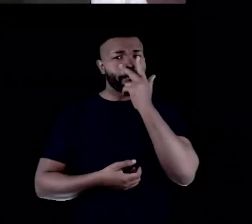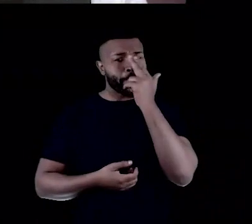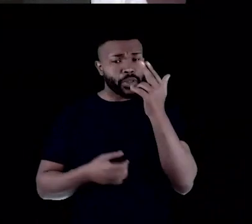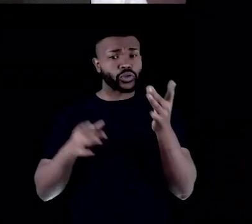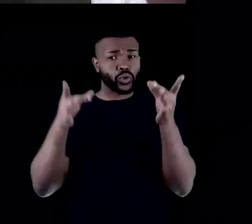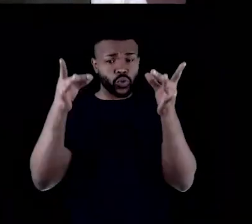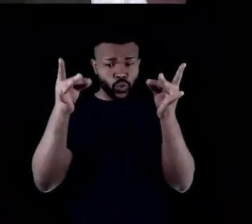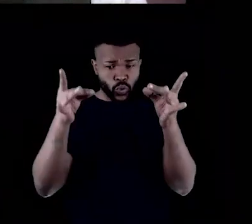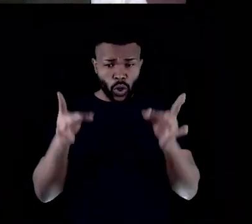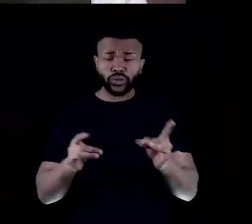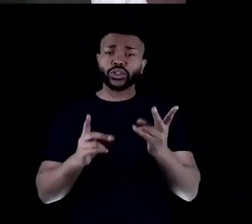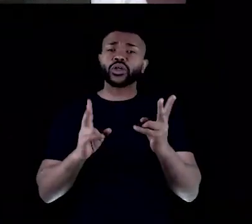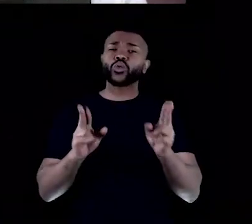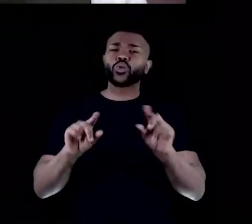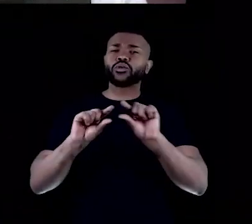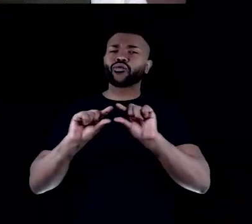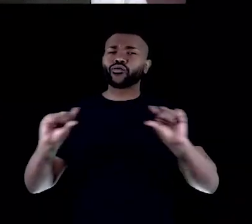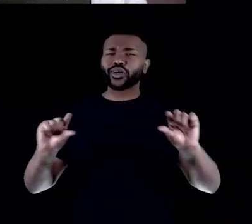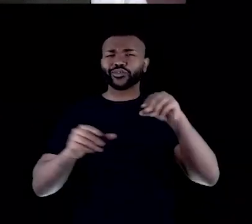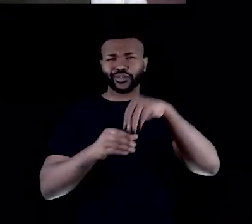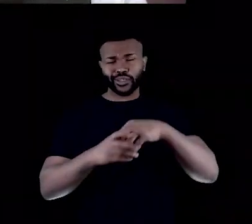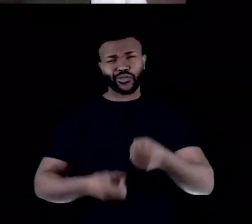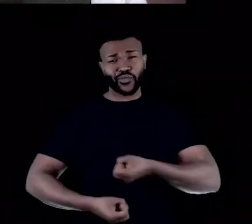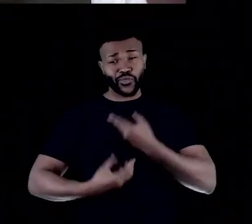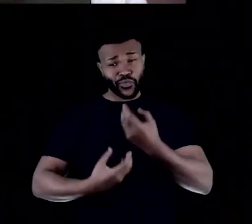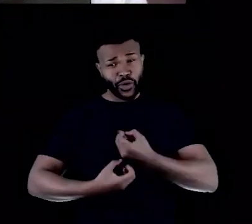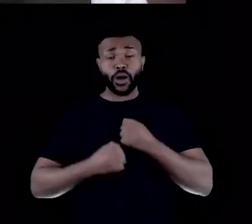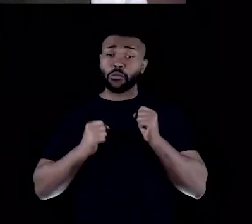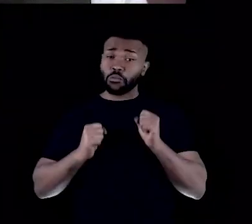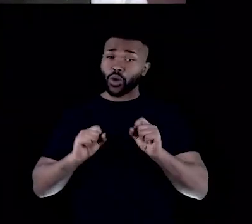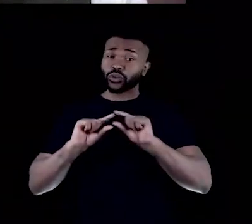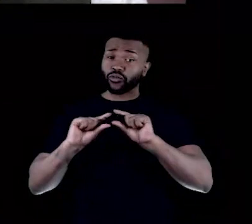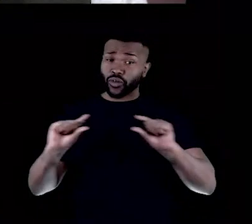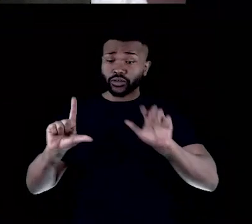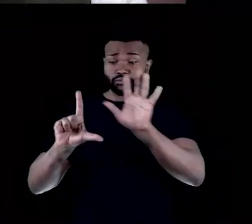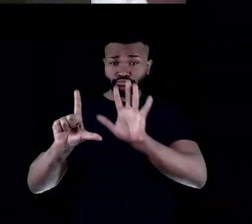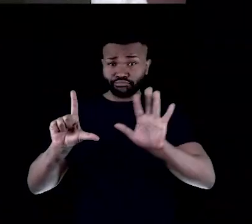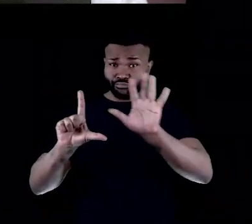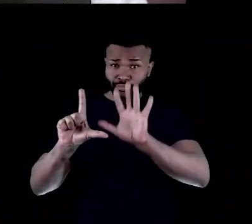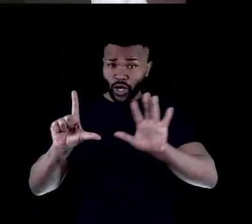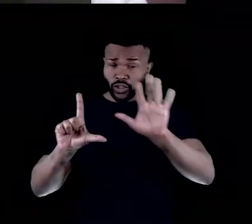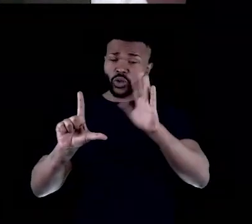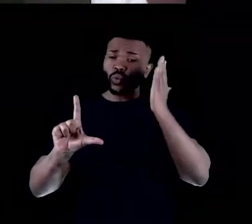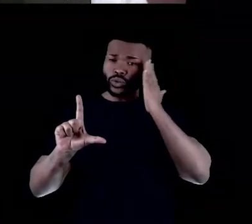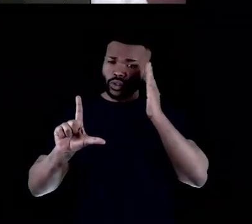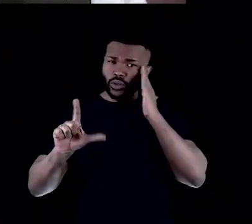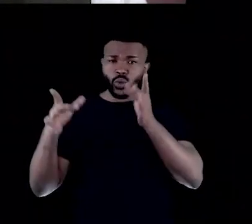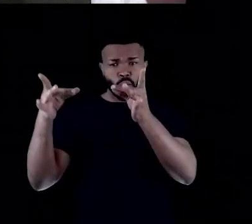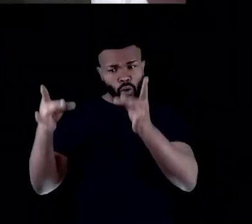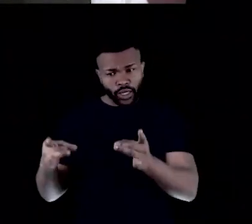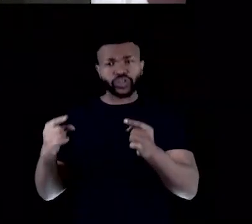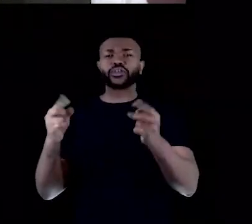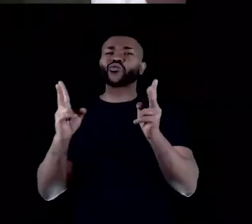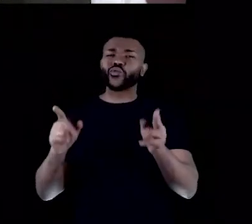como se a colagem fosse mais um verso do poema, porque o poema pode ter um verso que é imagético, e aí eu entendo a